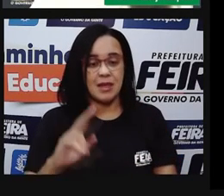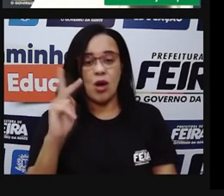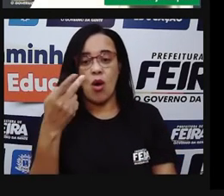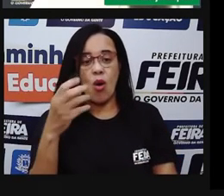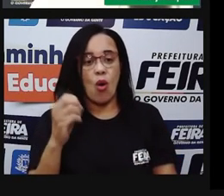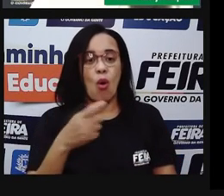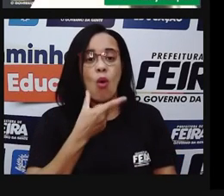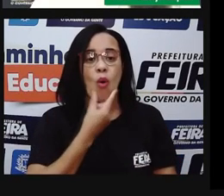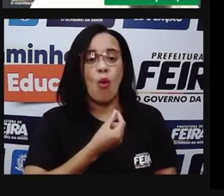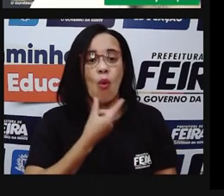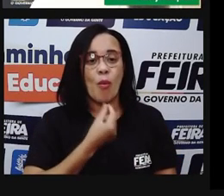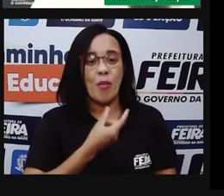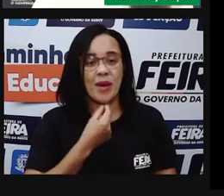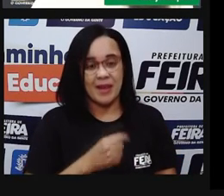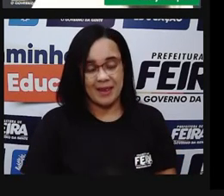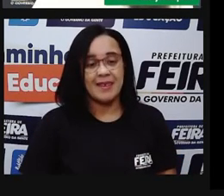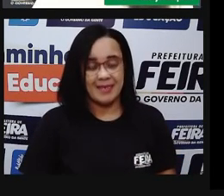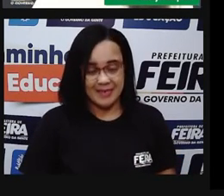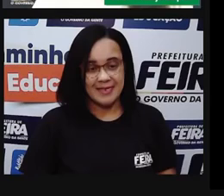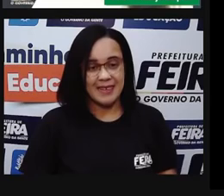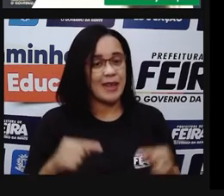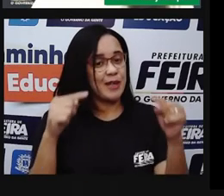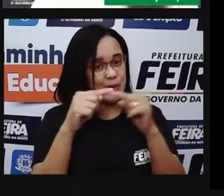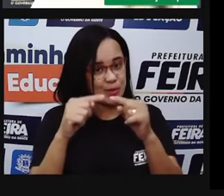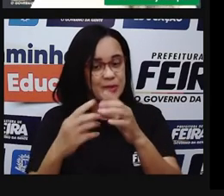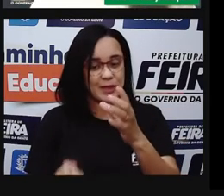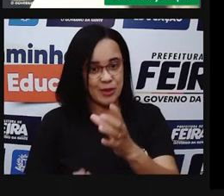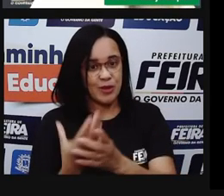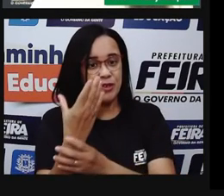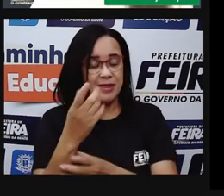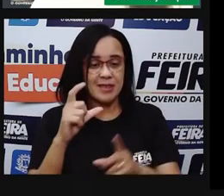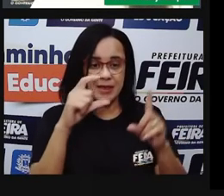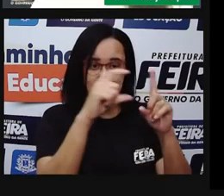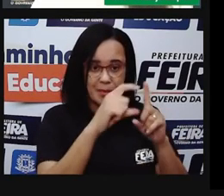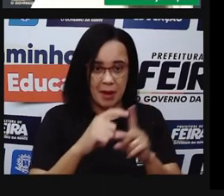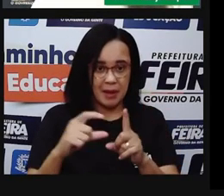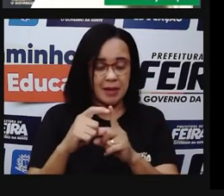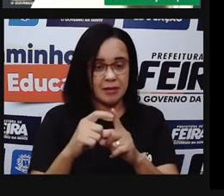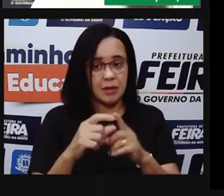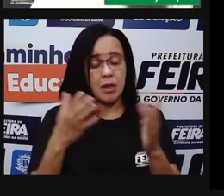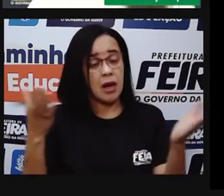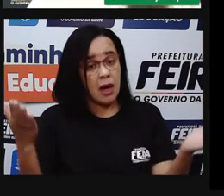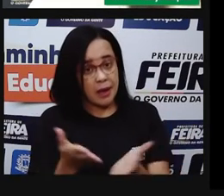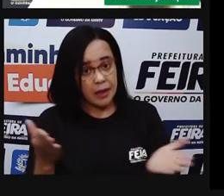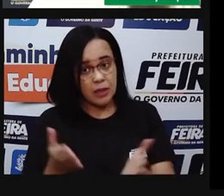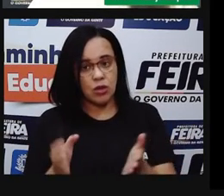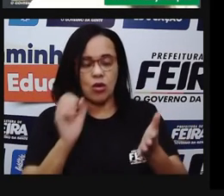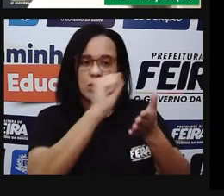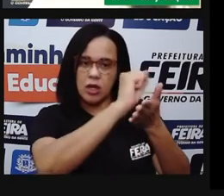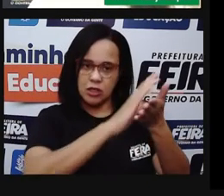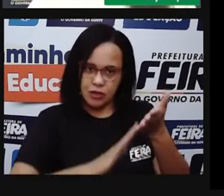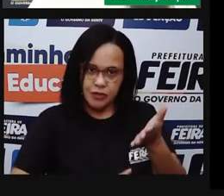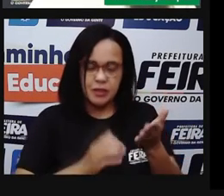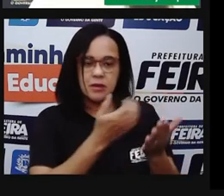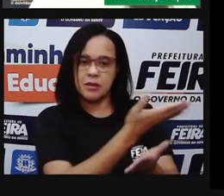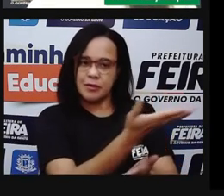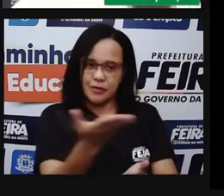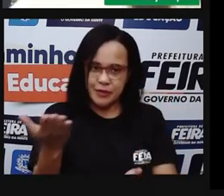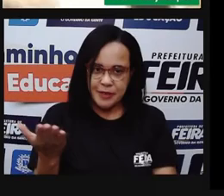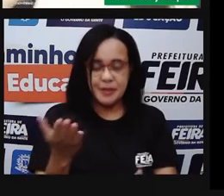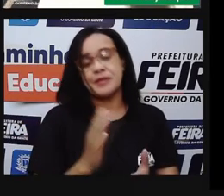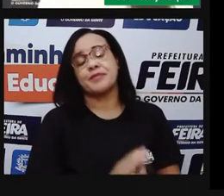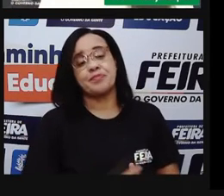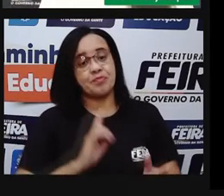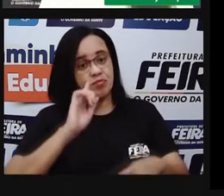Vou deixar uma atividade. Na próxima aula, a gente vai voltar a falar sobre o H. Vamos voltar a falar sobre separação de sílaba. Vamos voltar a